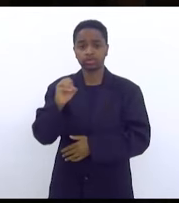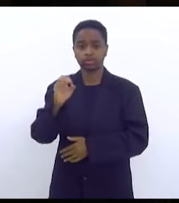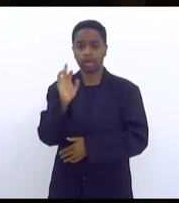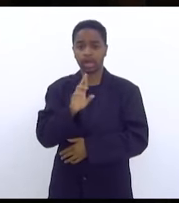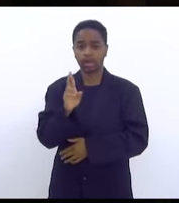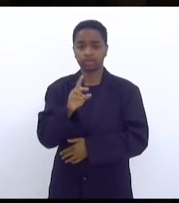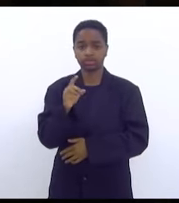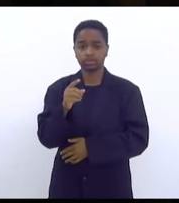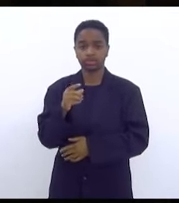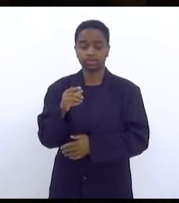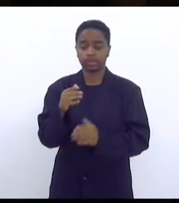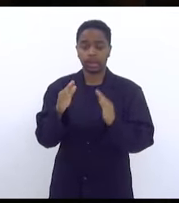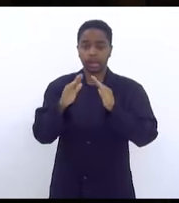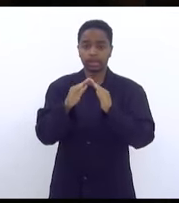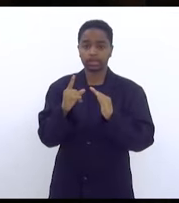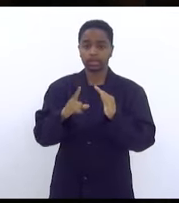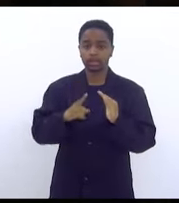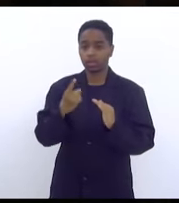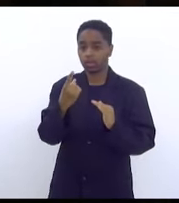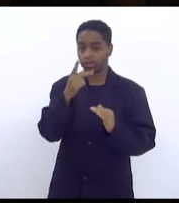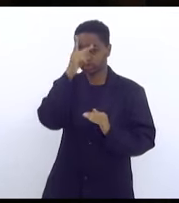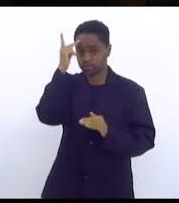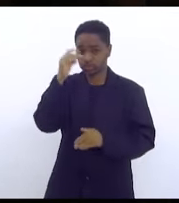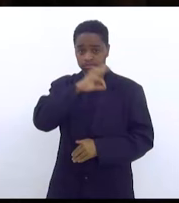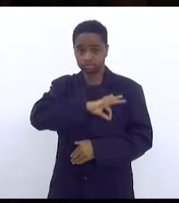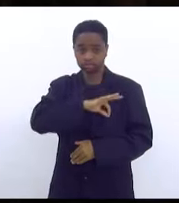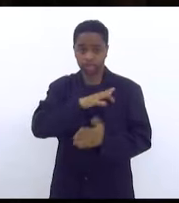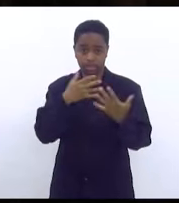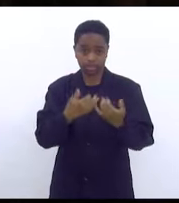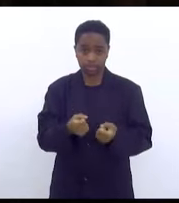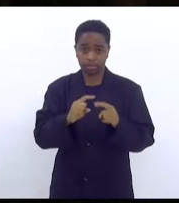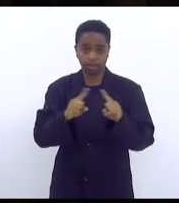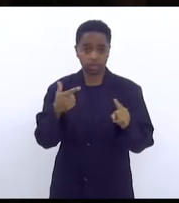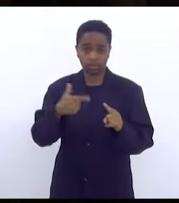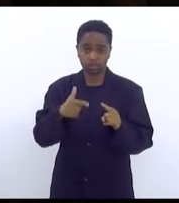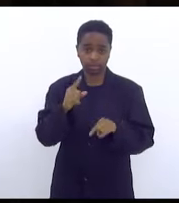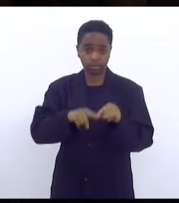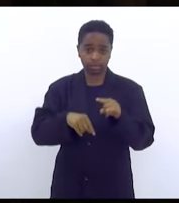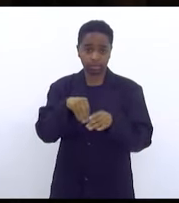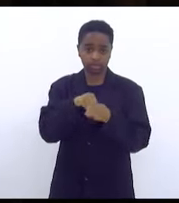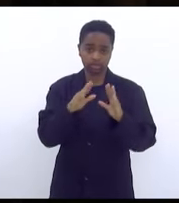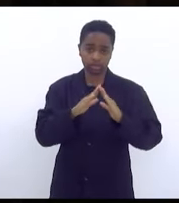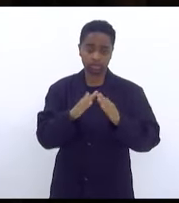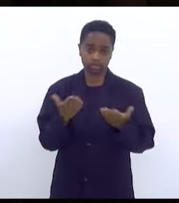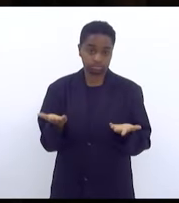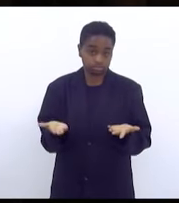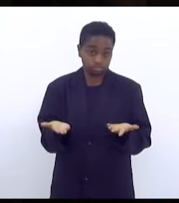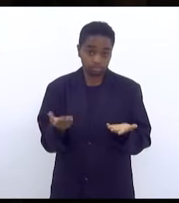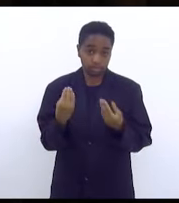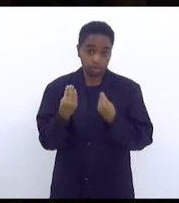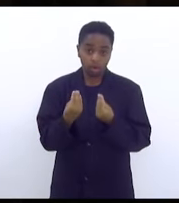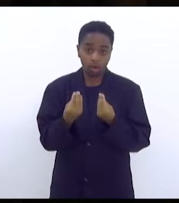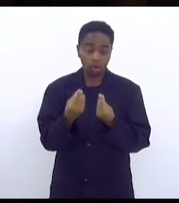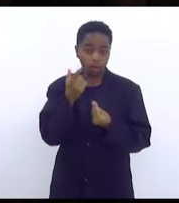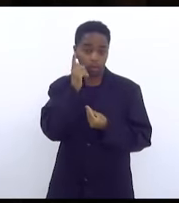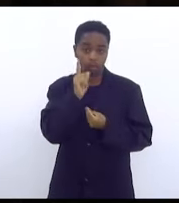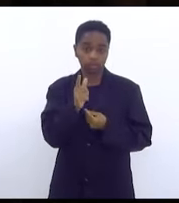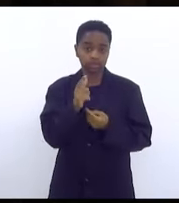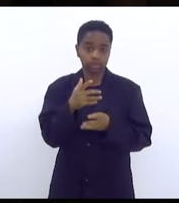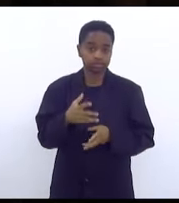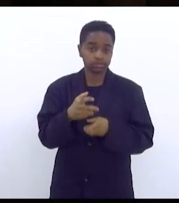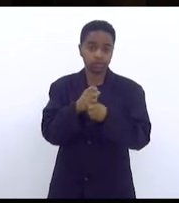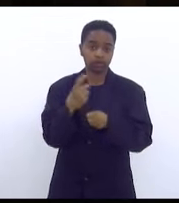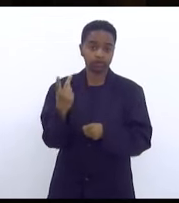cidadão assalariado que não tem o hidrômetro dentro da sua residência. Então, como é que consegue estimar um valor